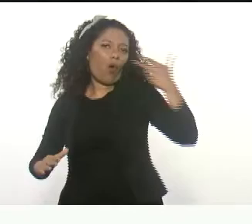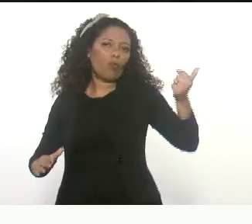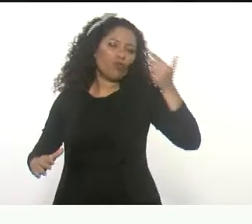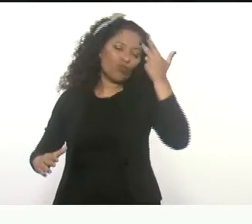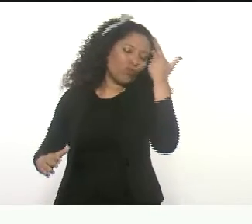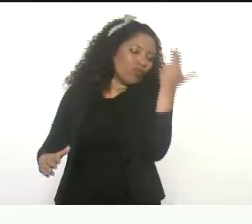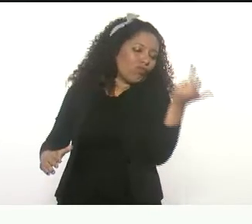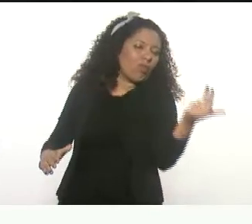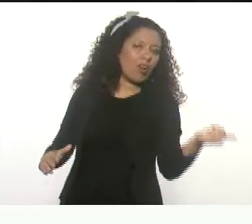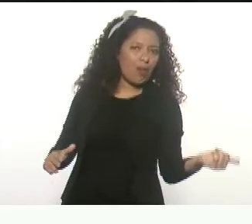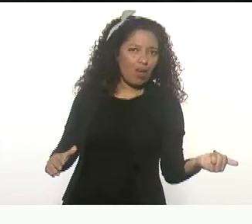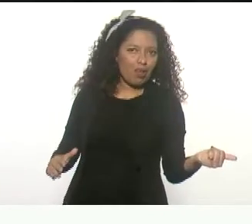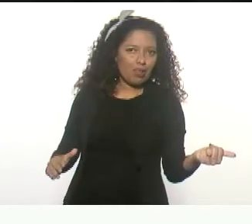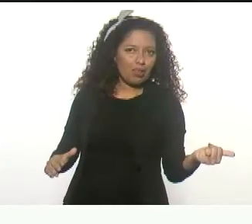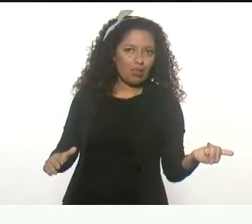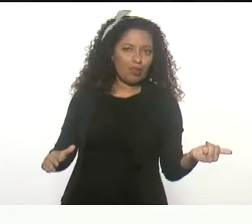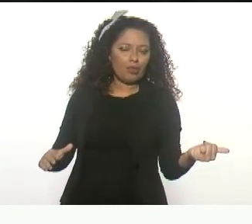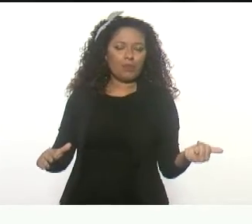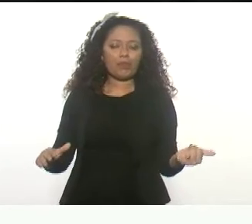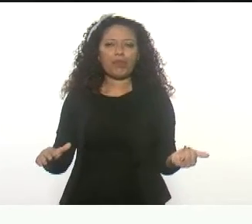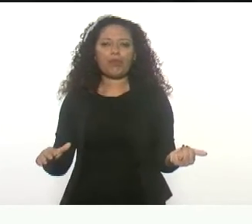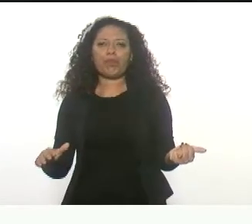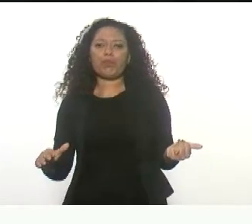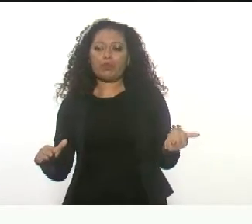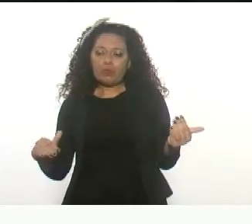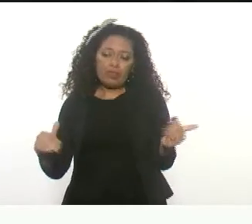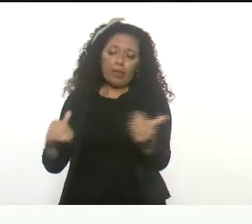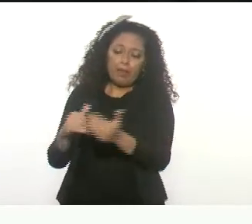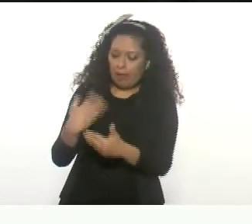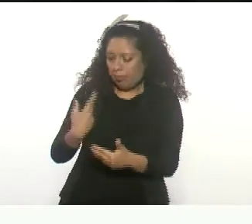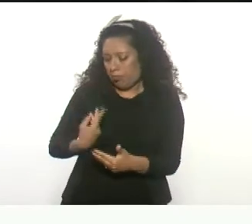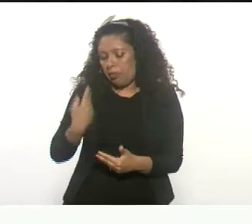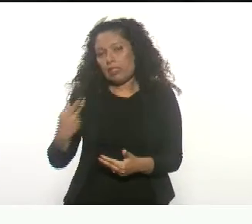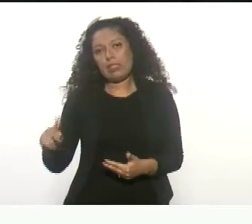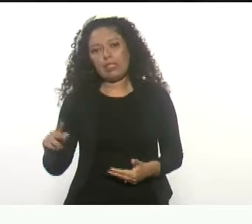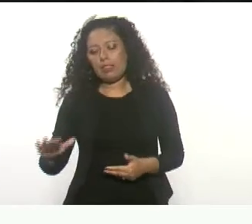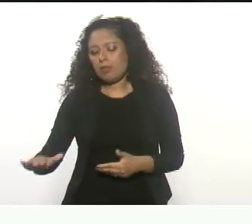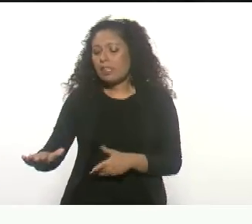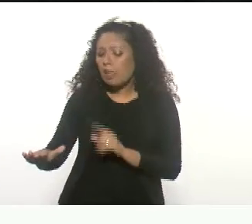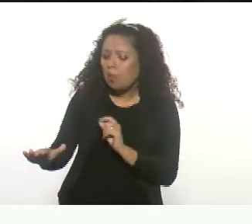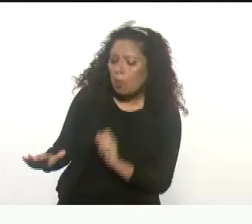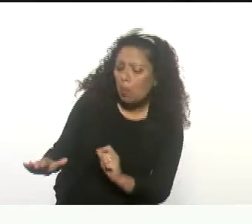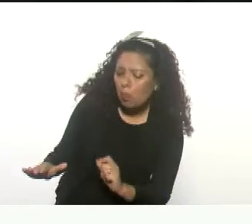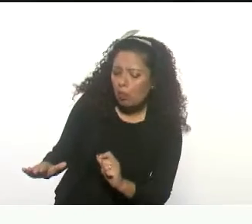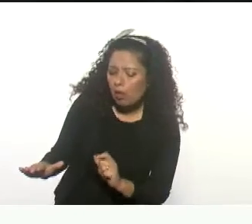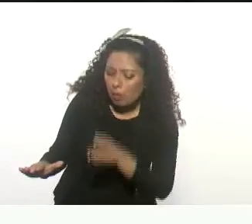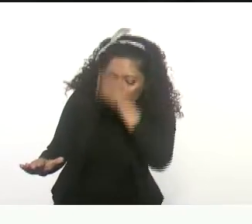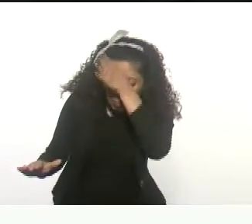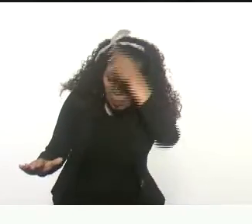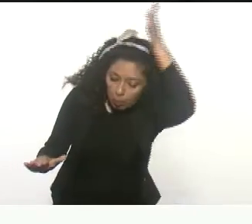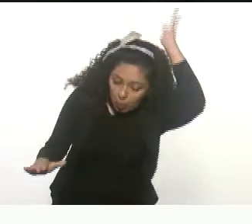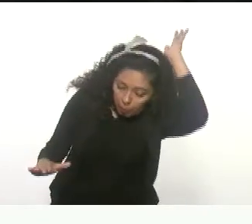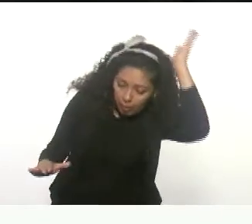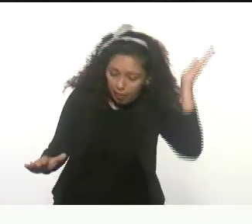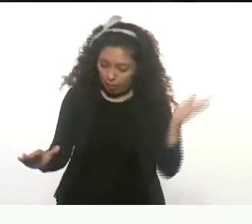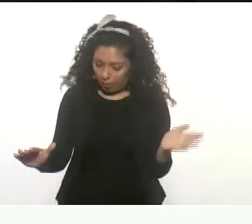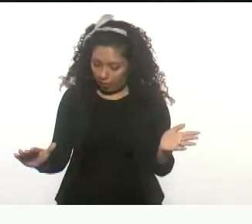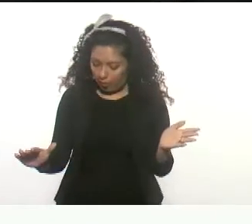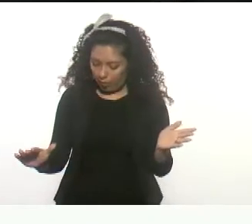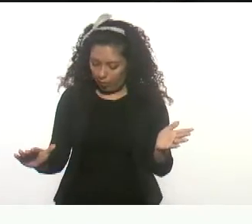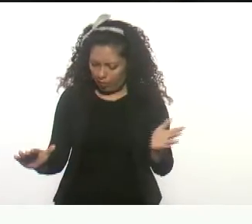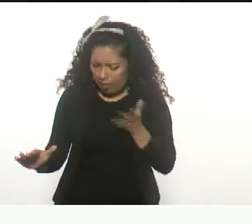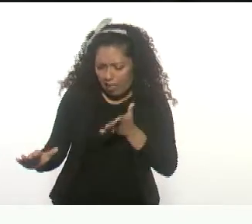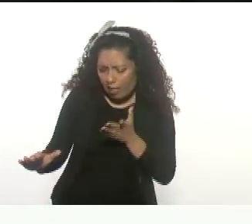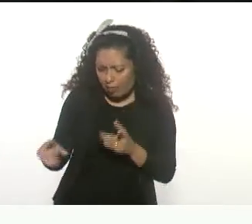que eles veem de dia no seu entorno, né, o que está mais próximo deles. Você quer ser bombeiro? Então, como é que a gente faz para alcançar um sonho desse? O que é?